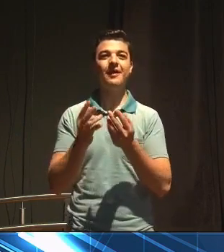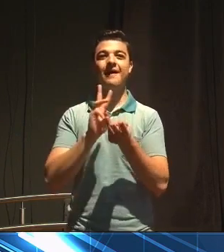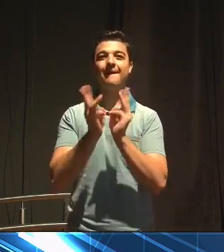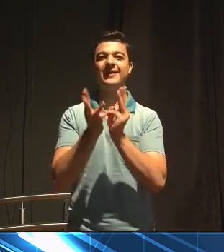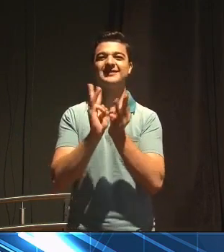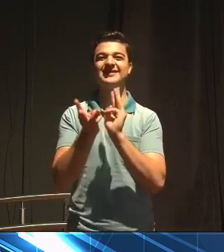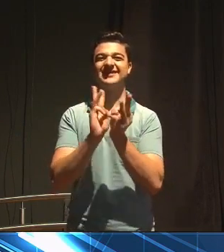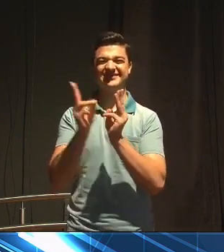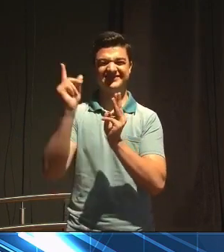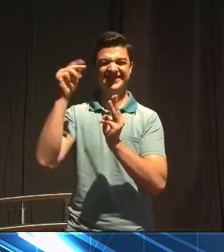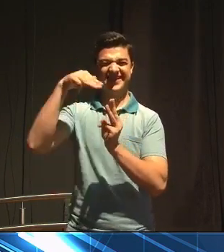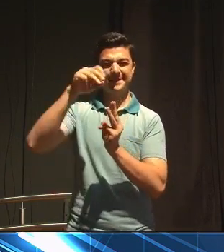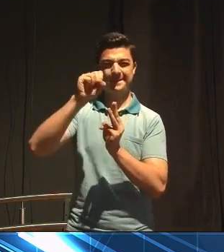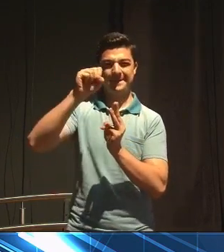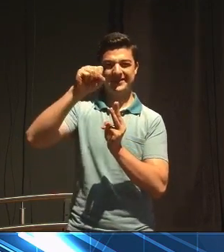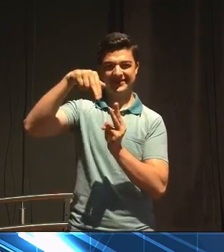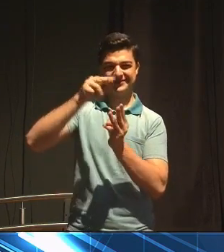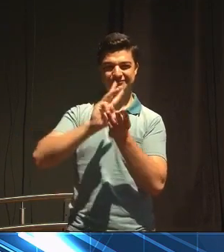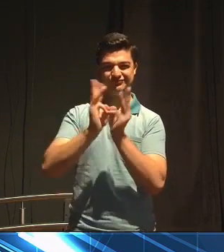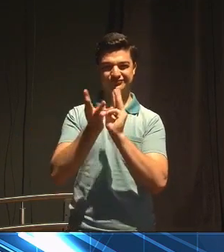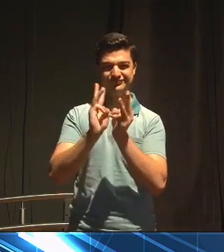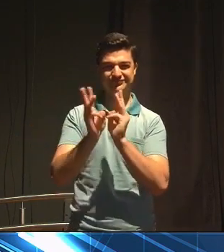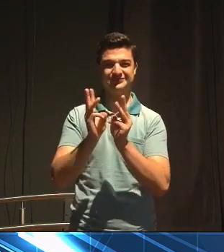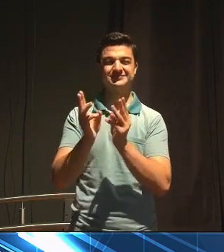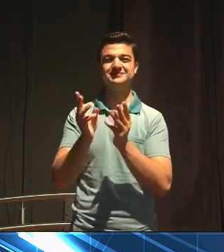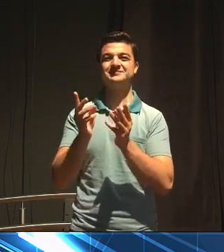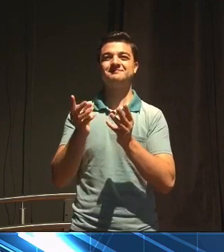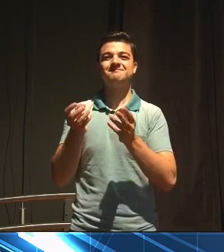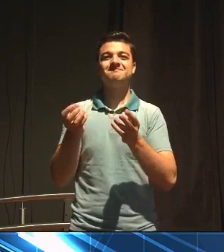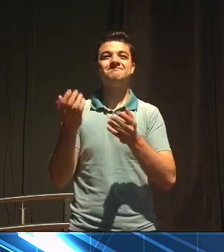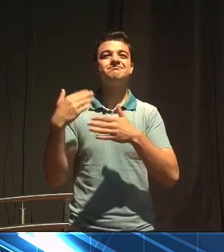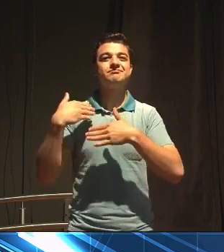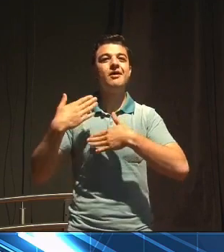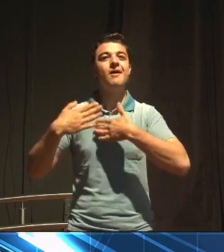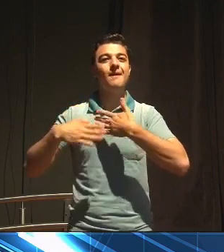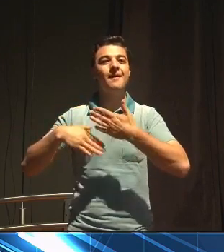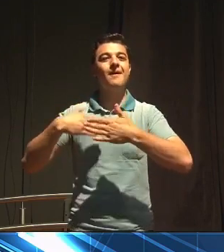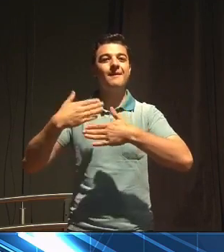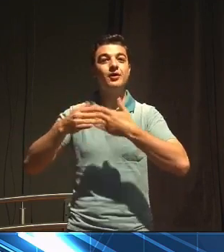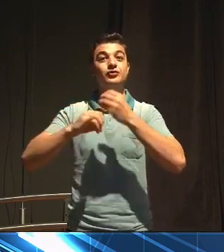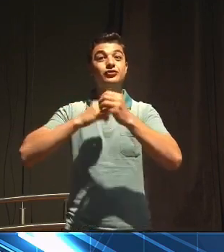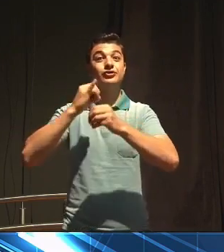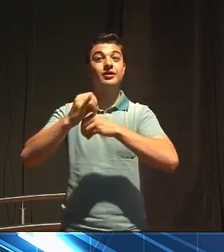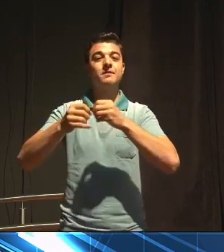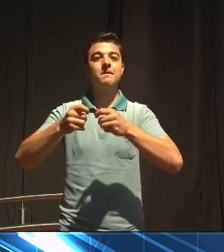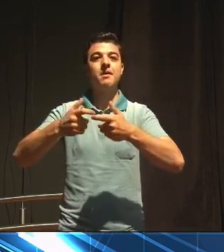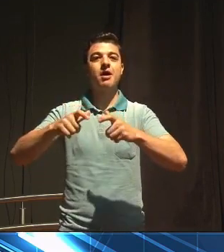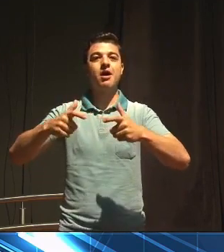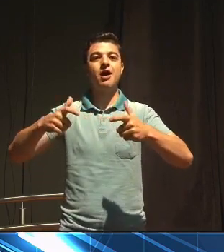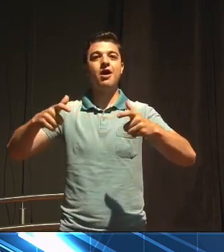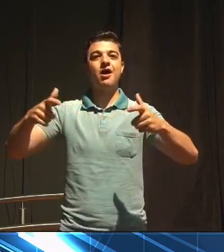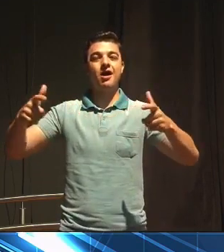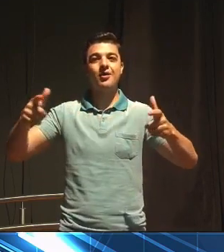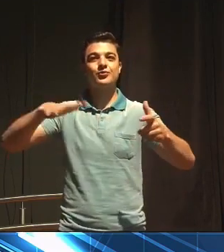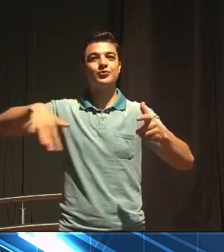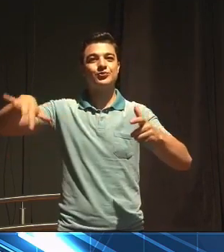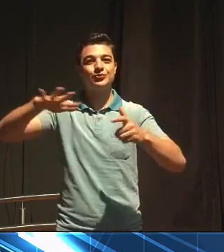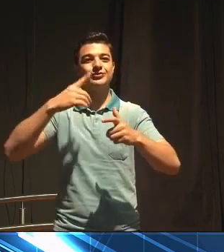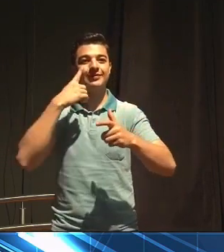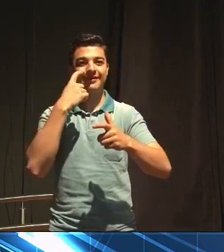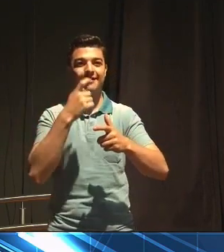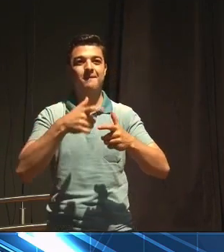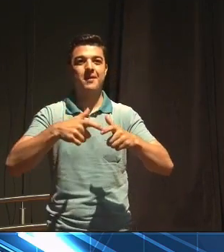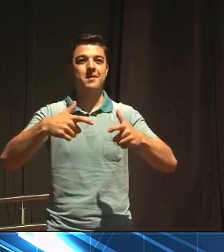o Google, a gente começou a se familiarizar mais, e aí começou a gastar mais com a internet discada, passar mais